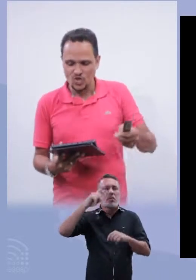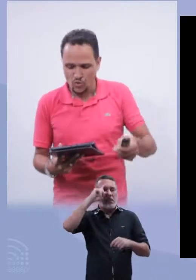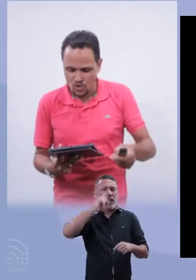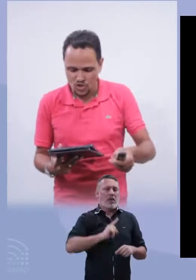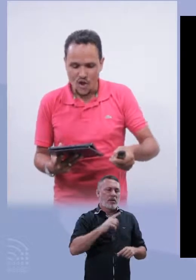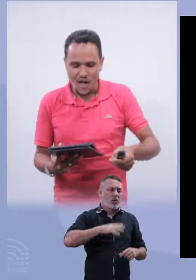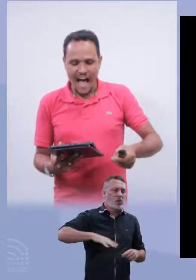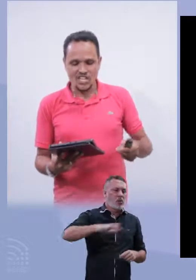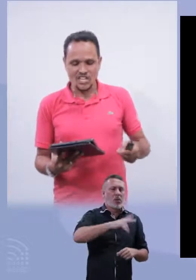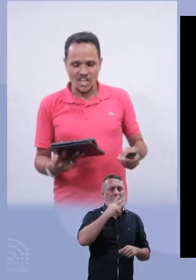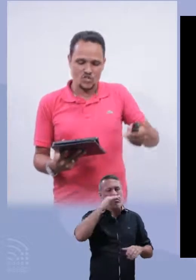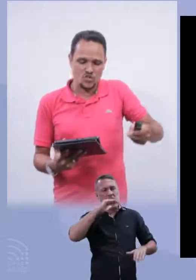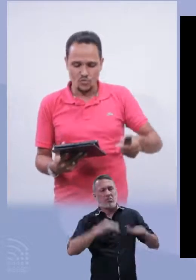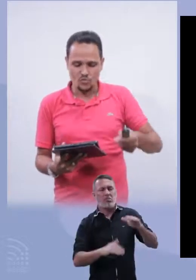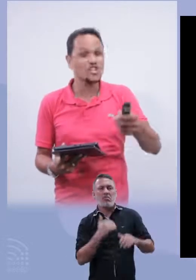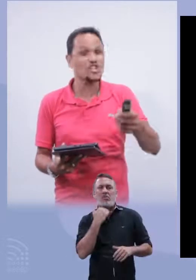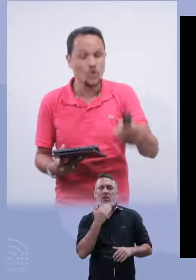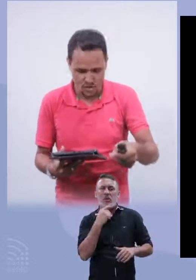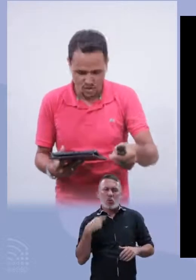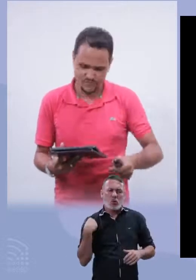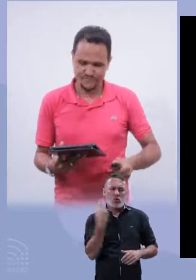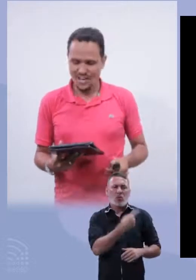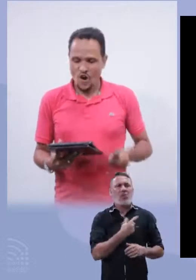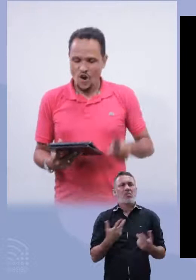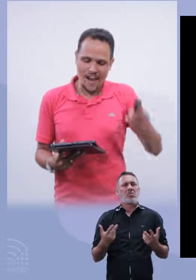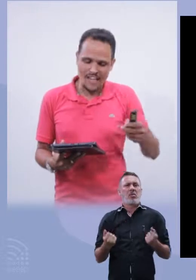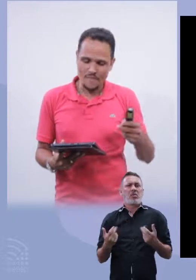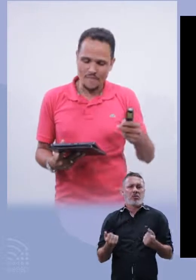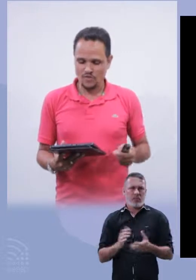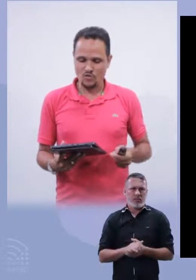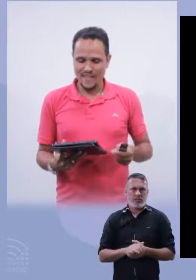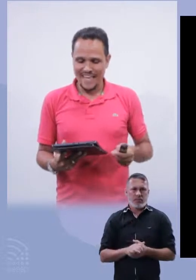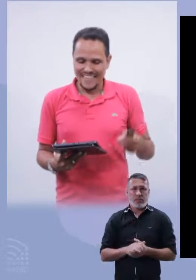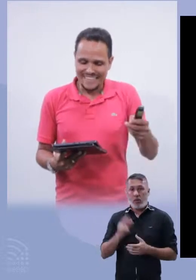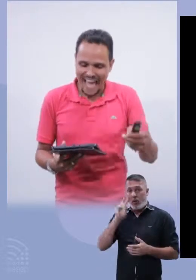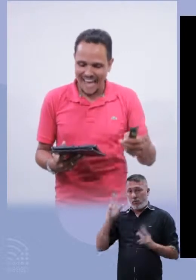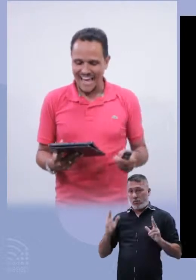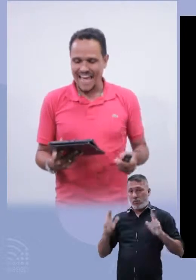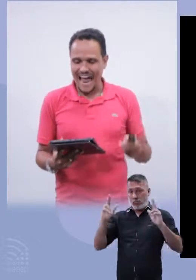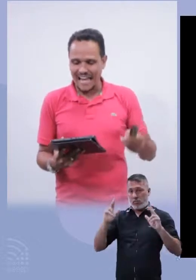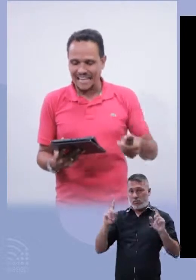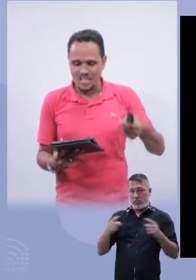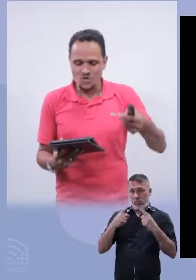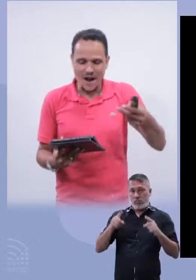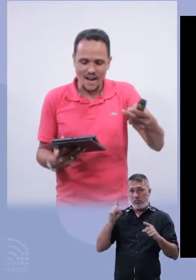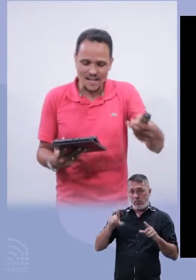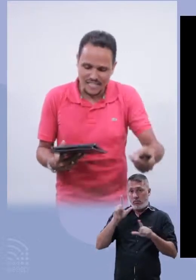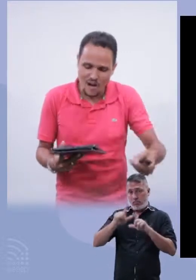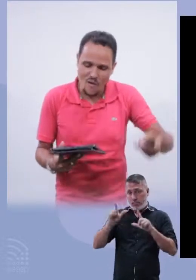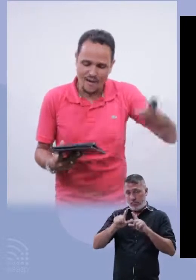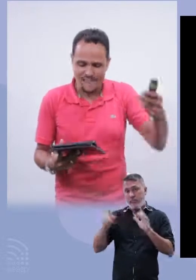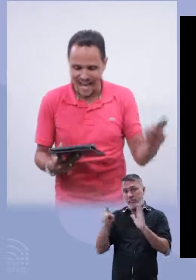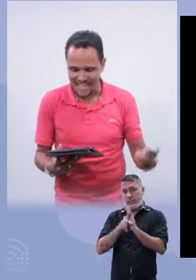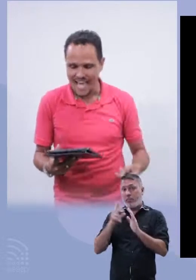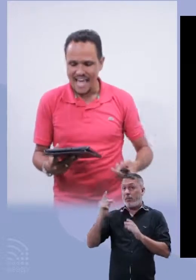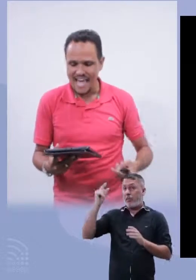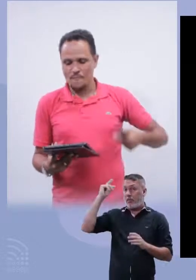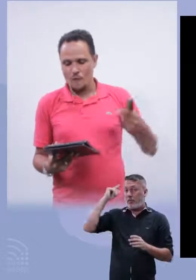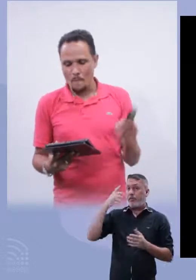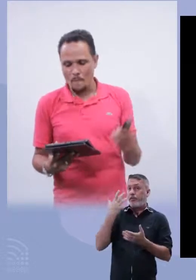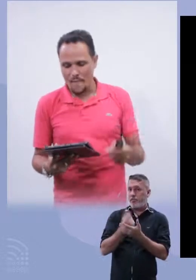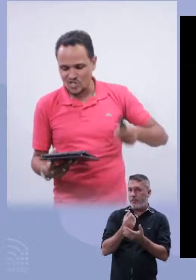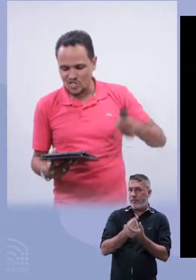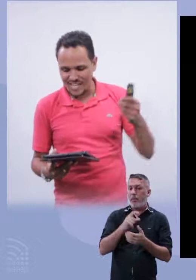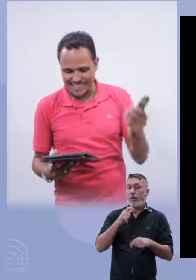indigente inútil. A gente somos inútil. O fragmento integra a letra de uma canção gravada